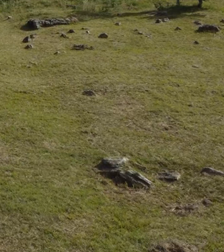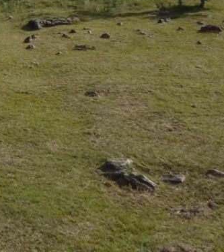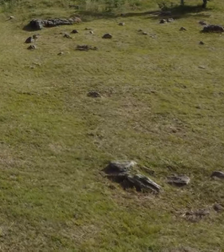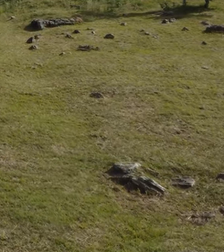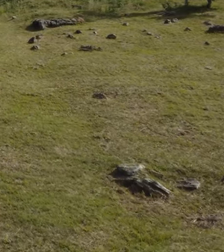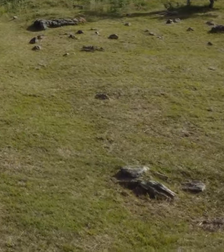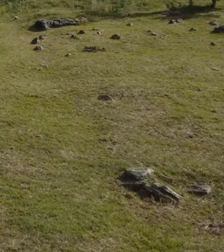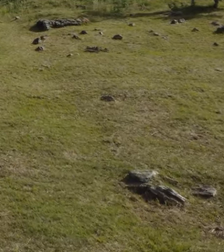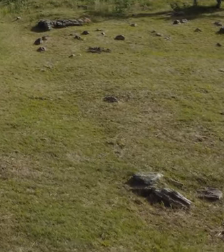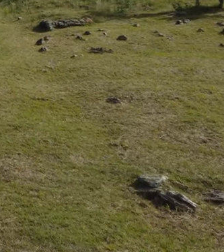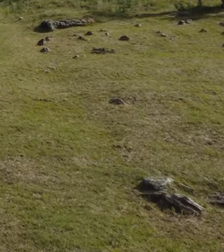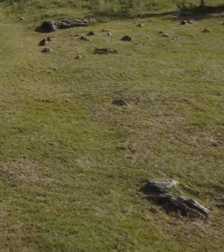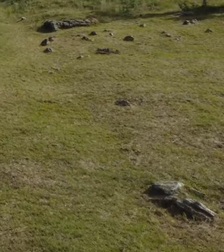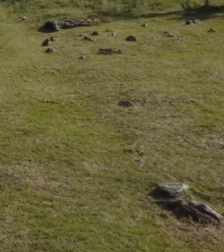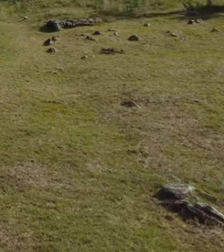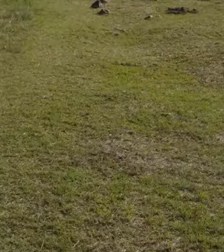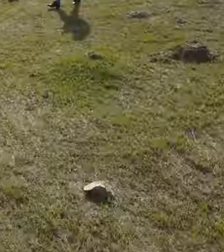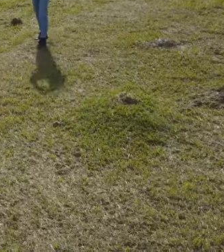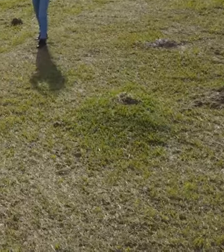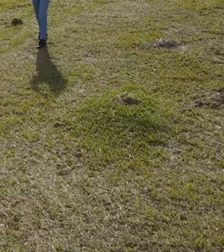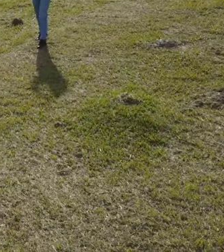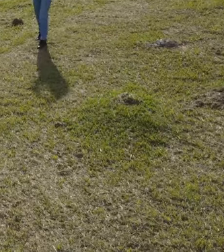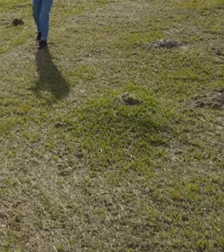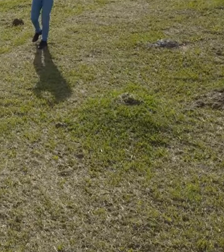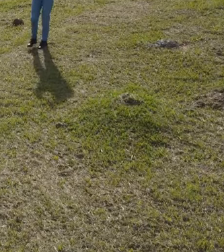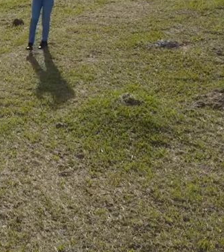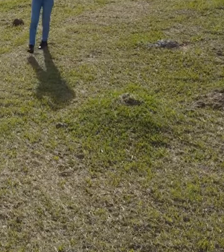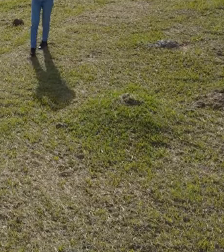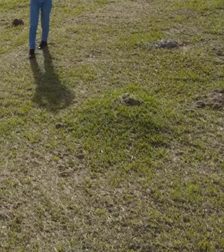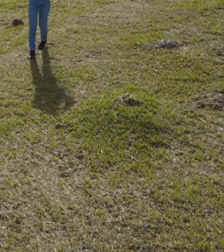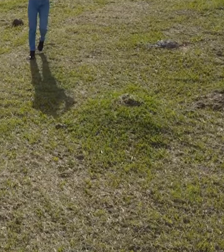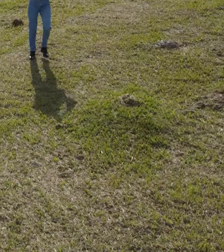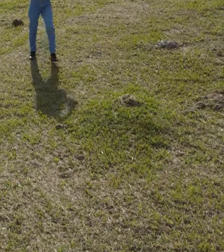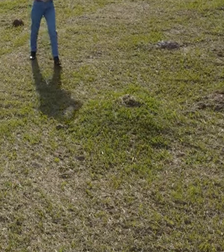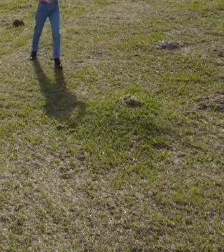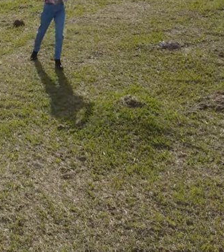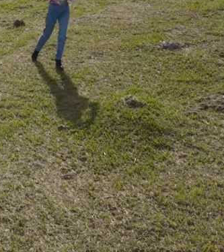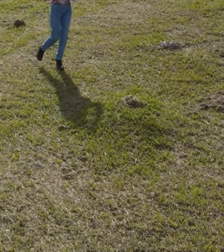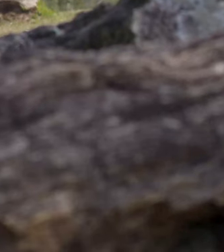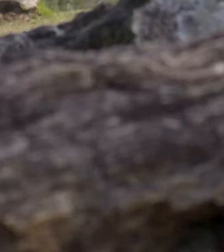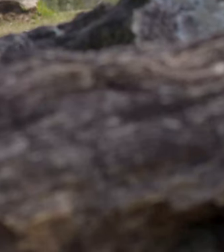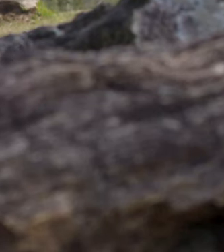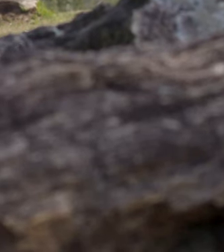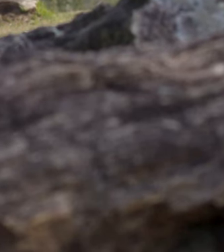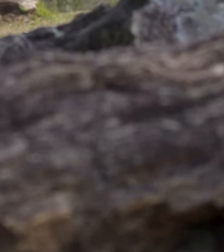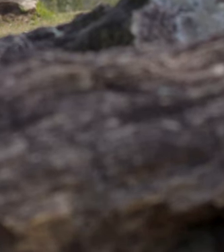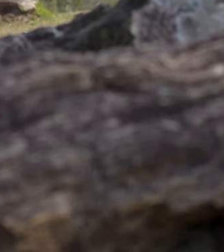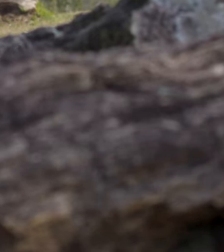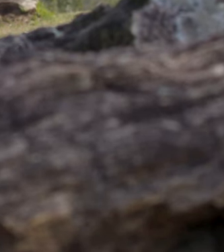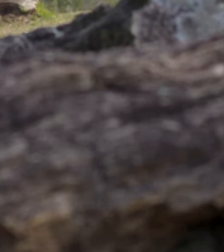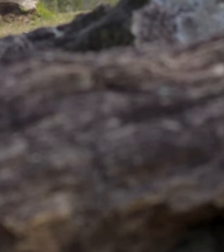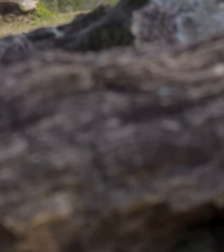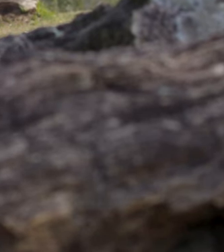a imagem sobe novamente e mostra a Manu tirando fotos no celular os três caminham conversando imagem aérea do anto